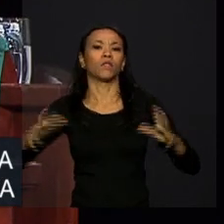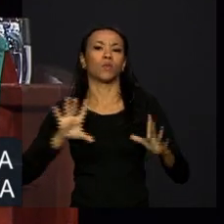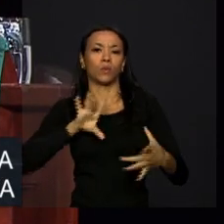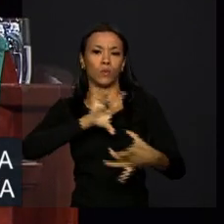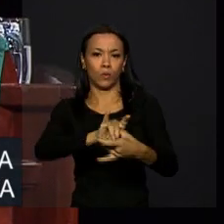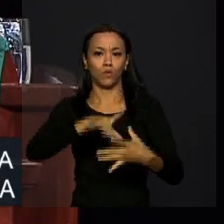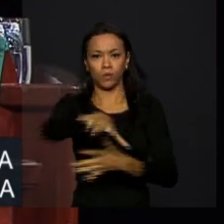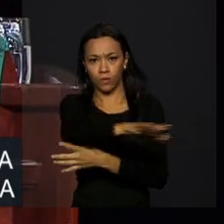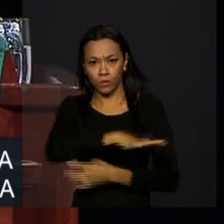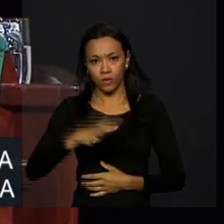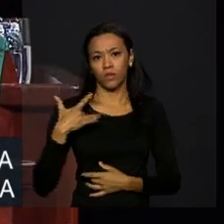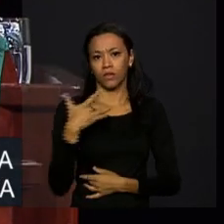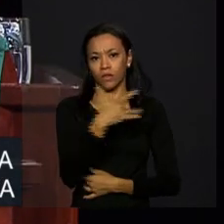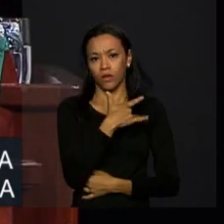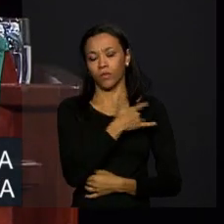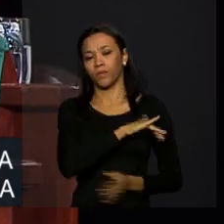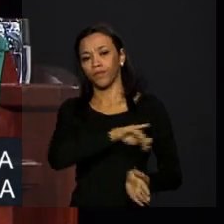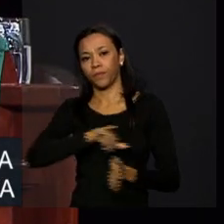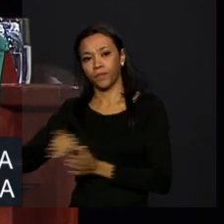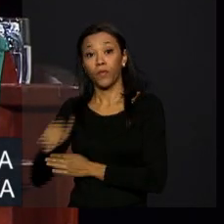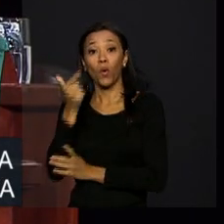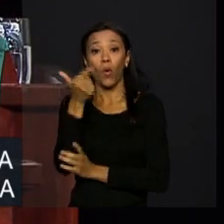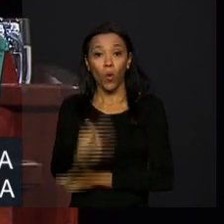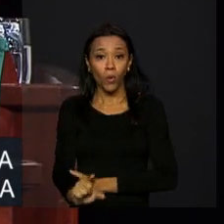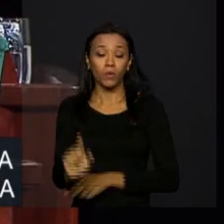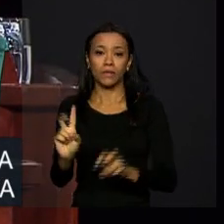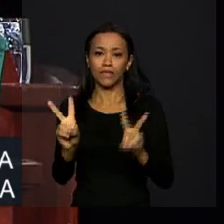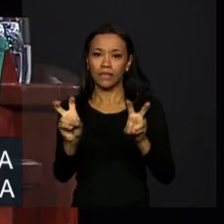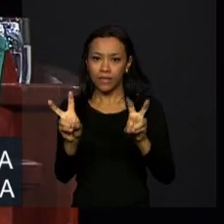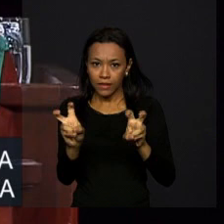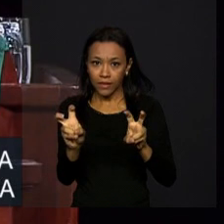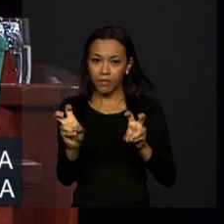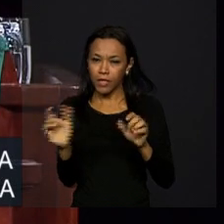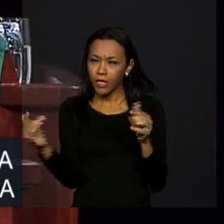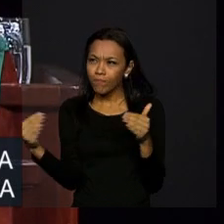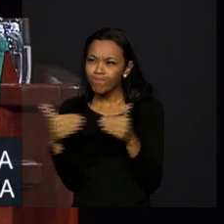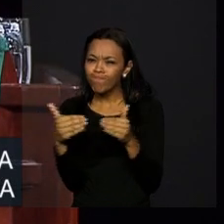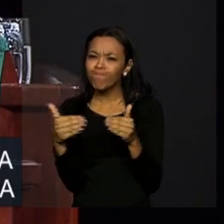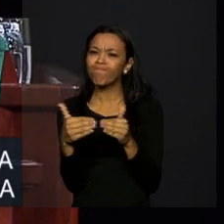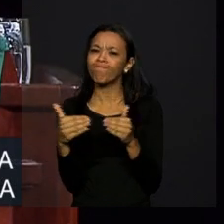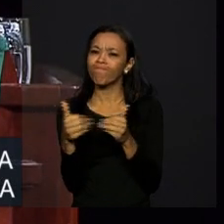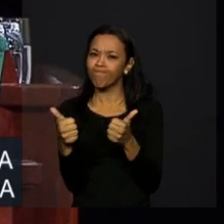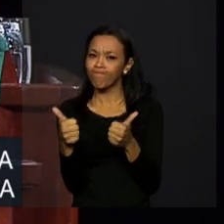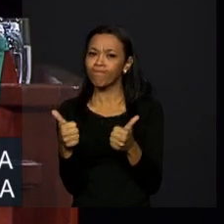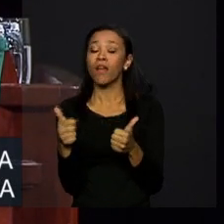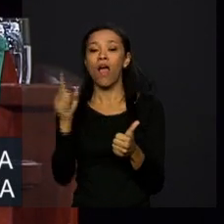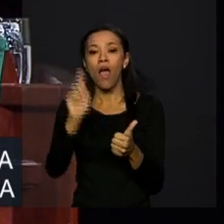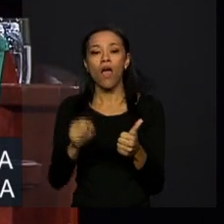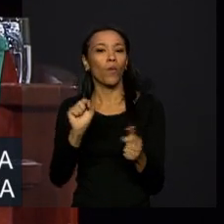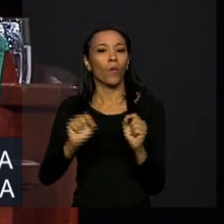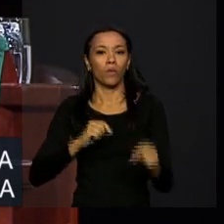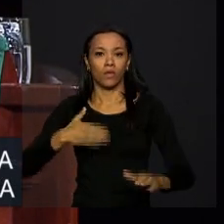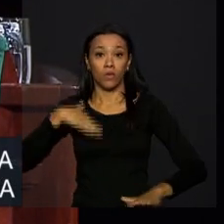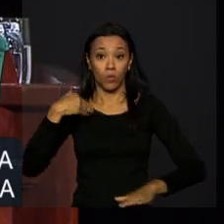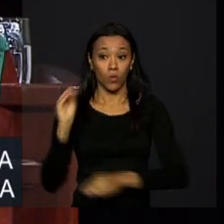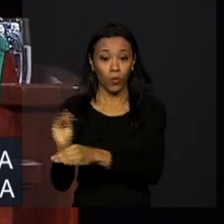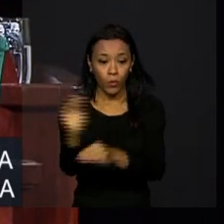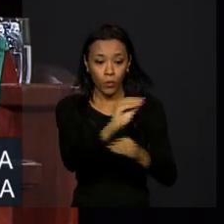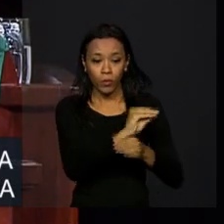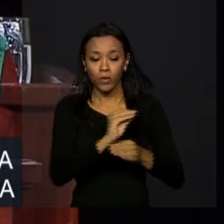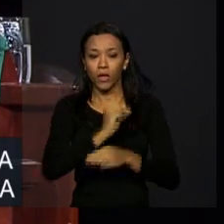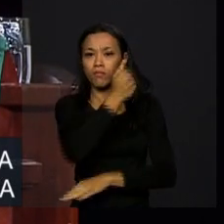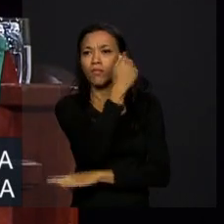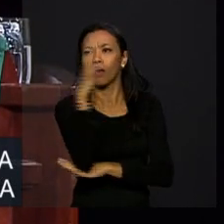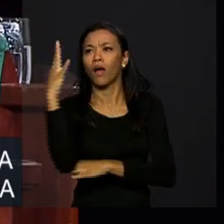hospitalares outro tema de grande convergência entre nossos países é o desenvolvimento sustentável